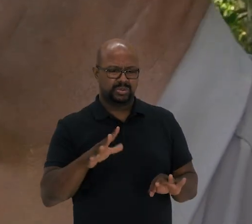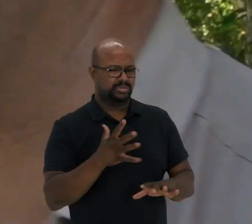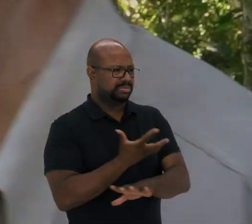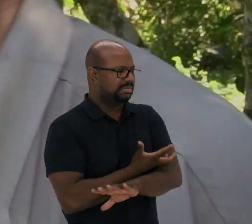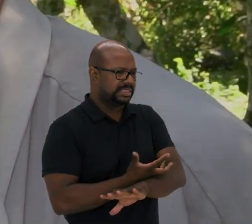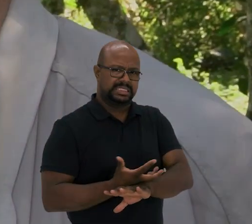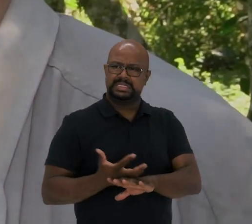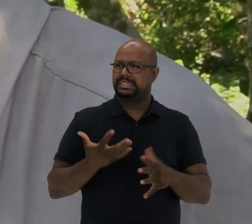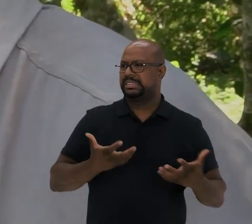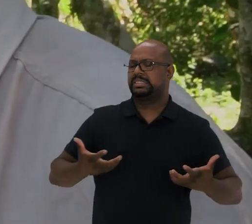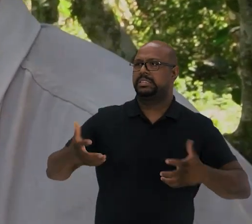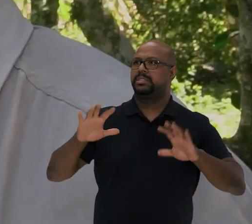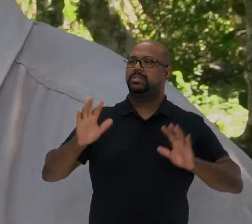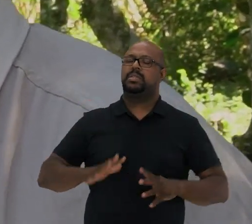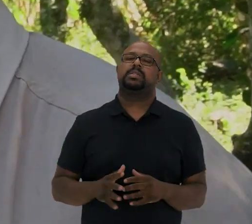tudo meio campo, né?